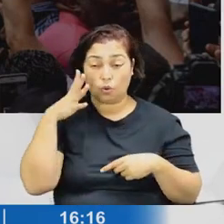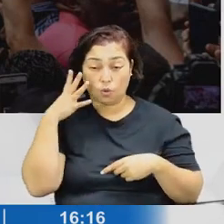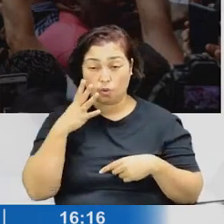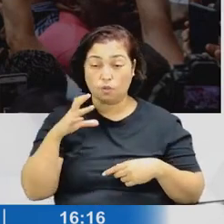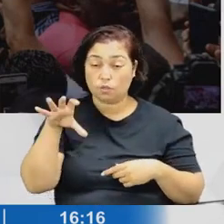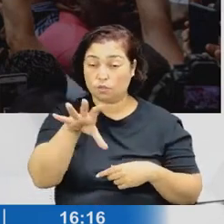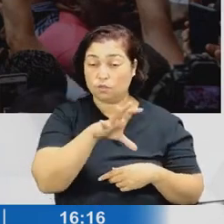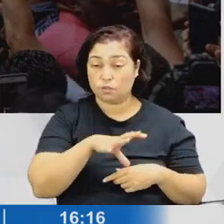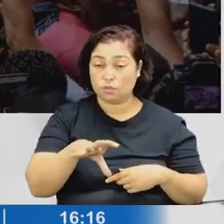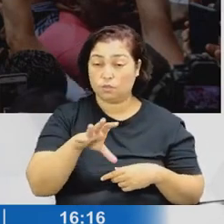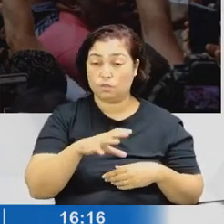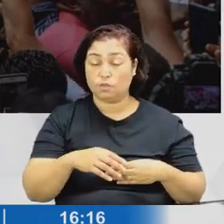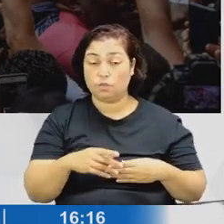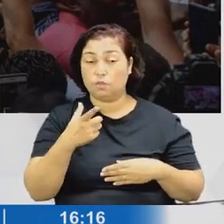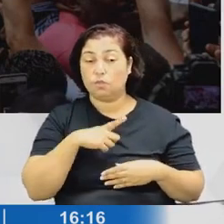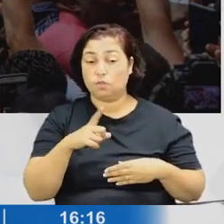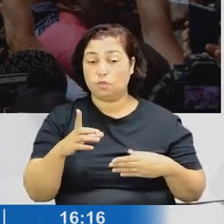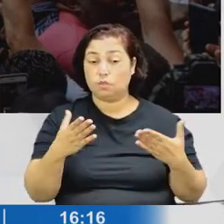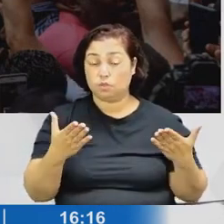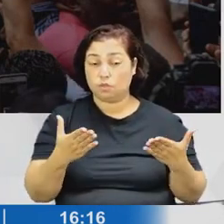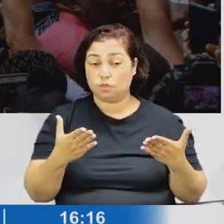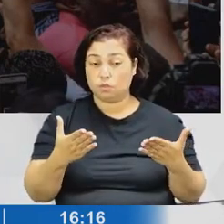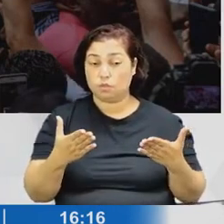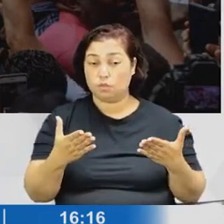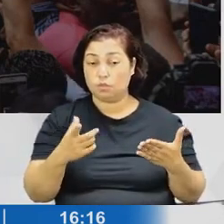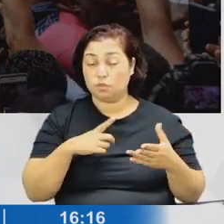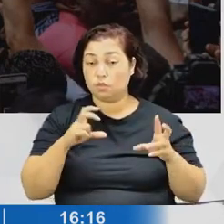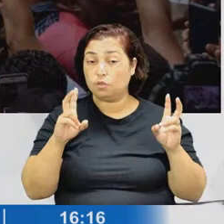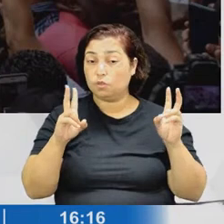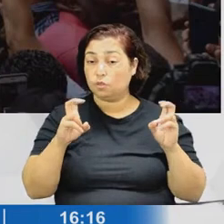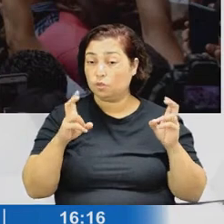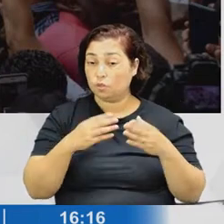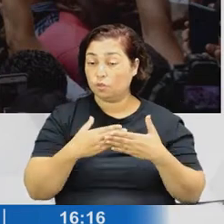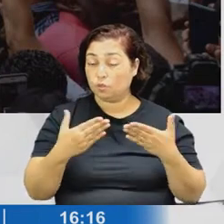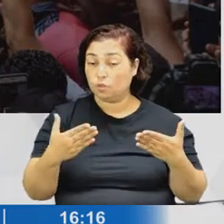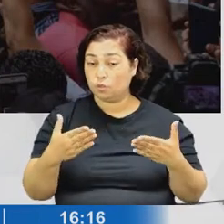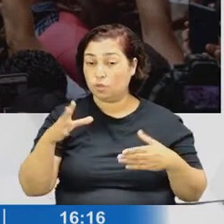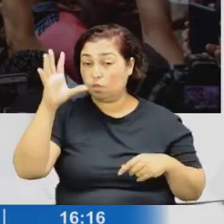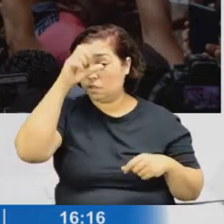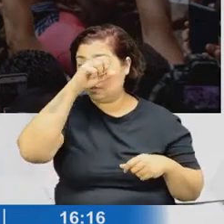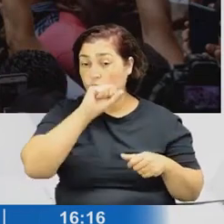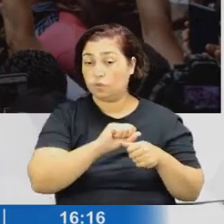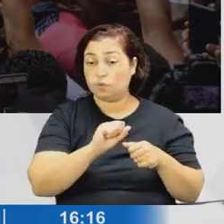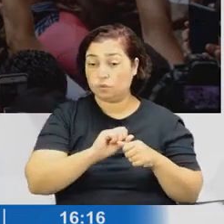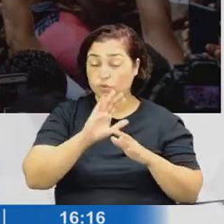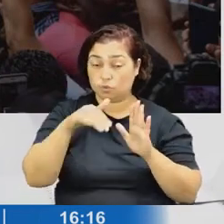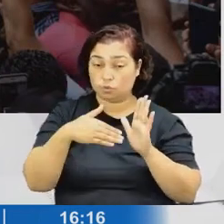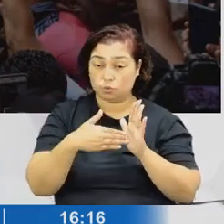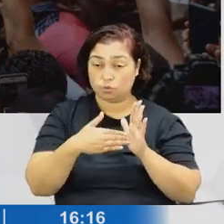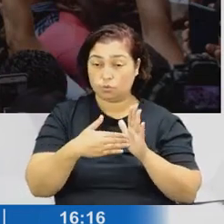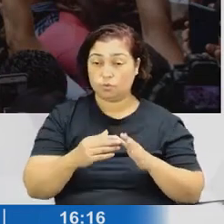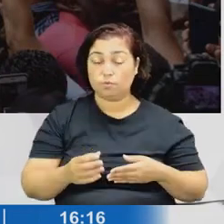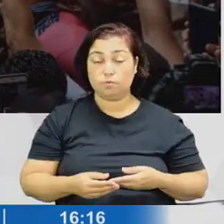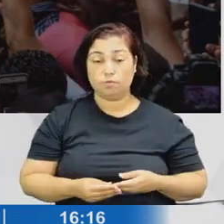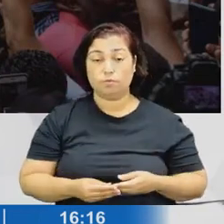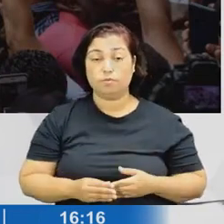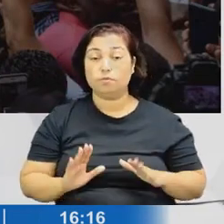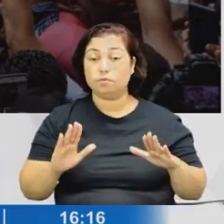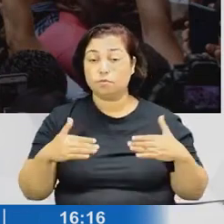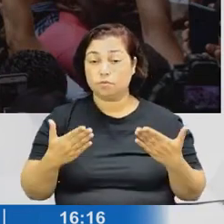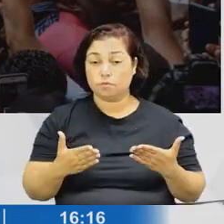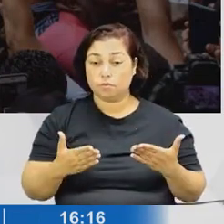ela teve um tema narrativa ela teve um tempo gigante para aprender a fazer isso tudo né enquanto